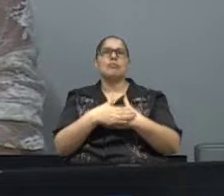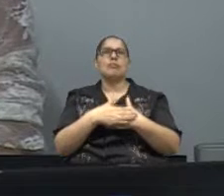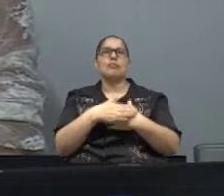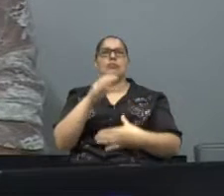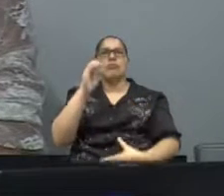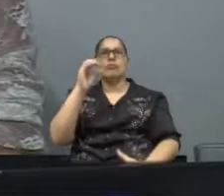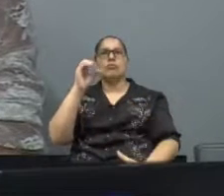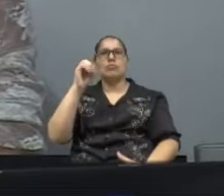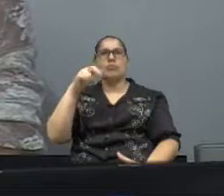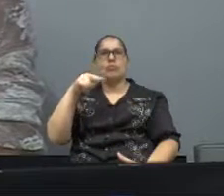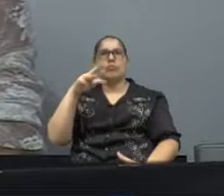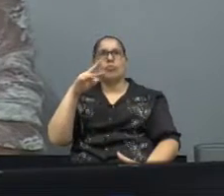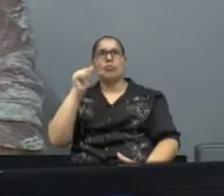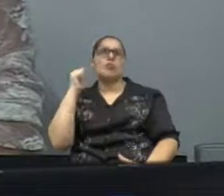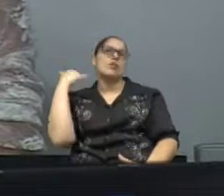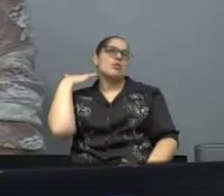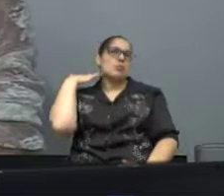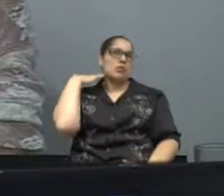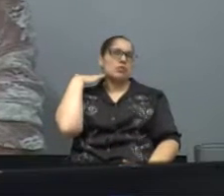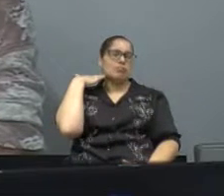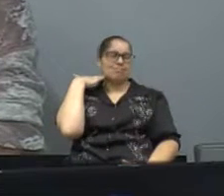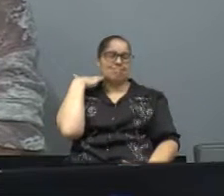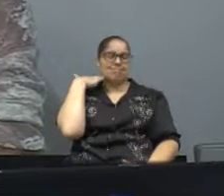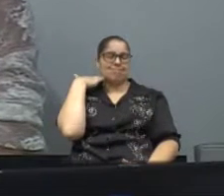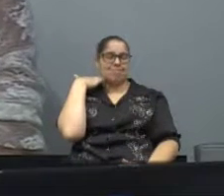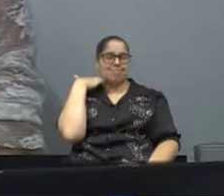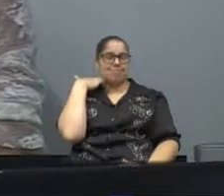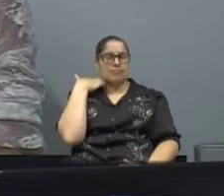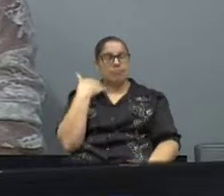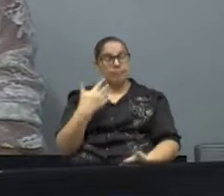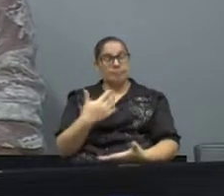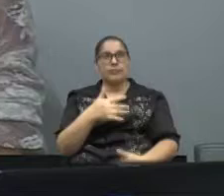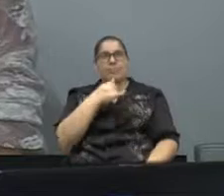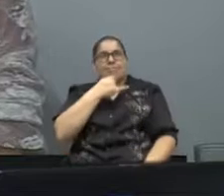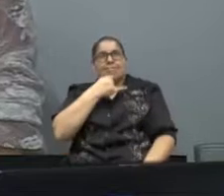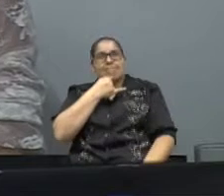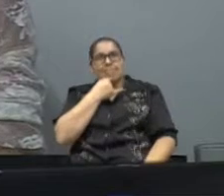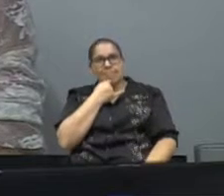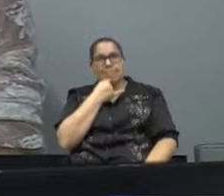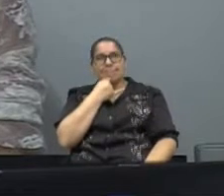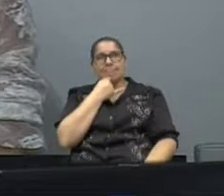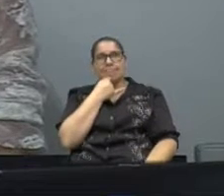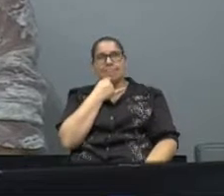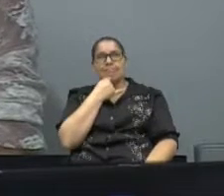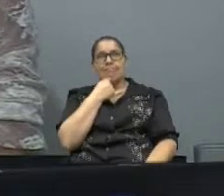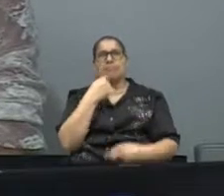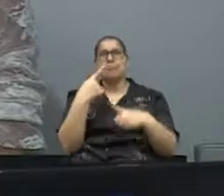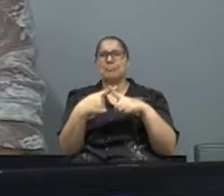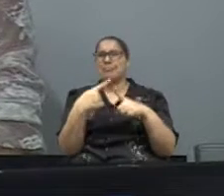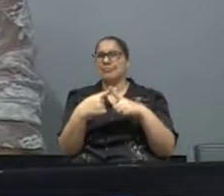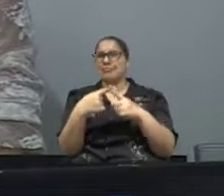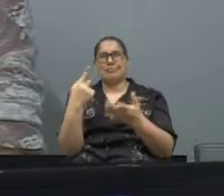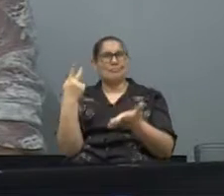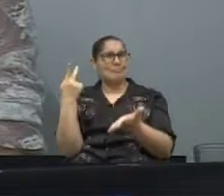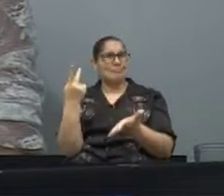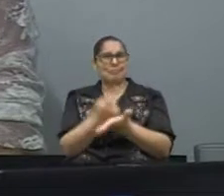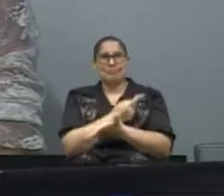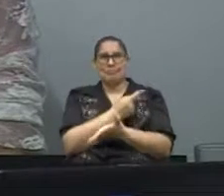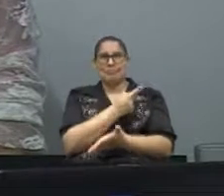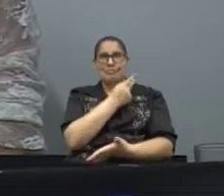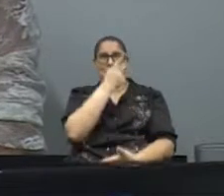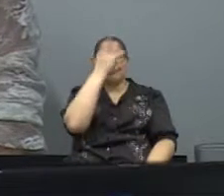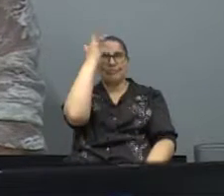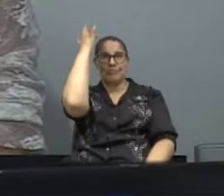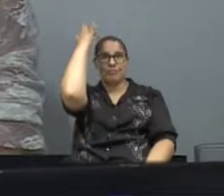E eu fico triste, que é um banco sério, não é? Mas fico triste por esse erro, que foi um